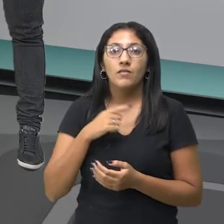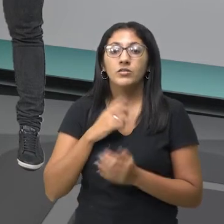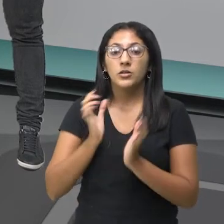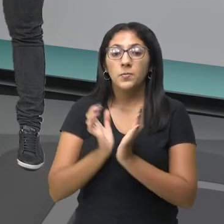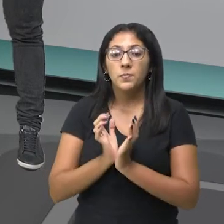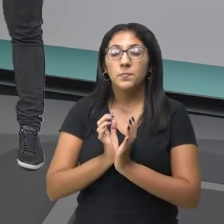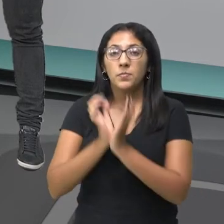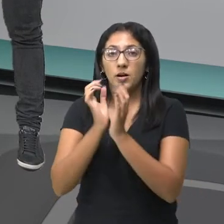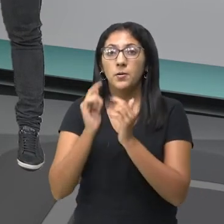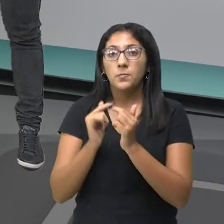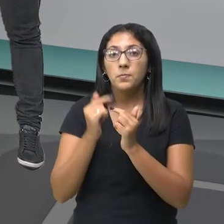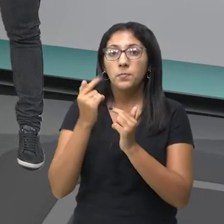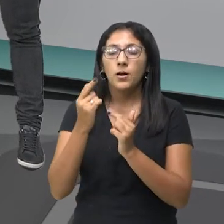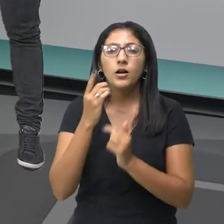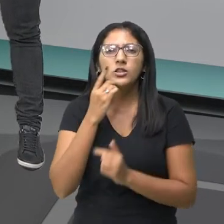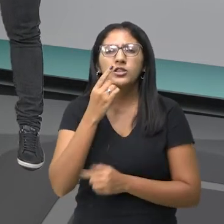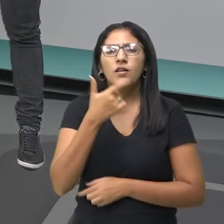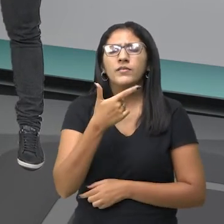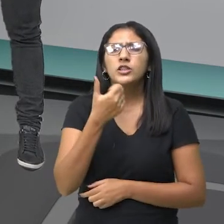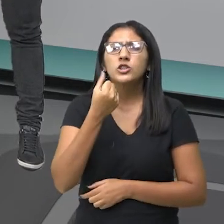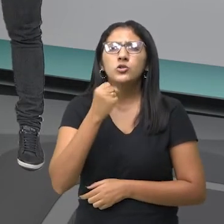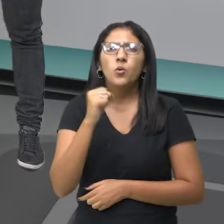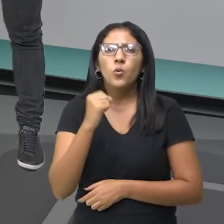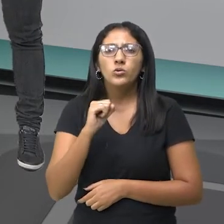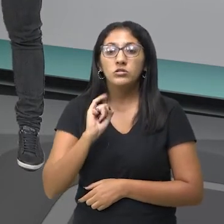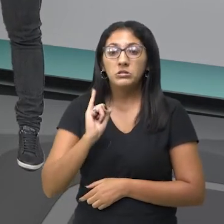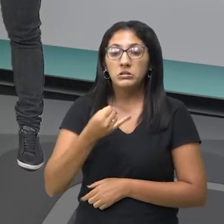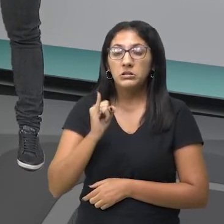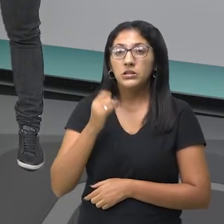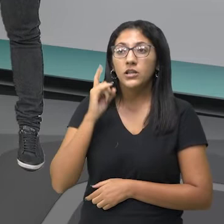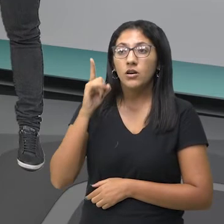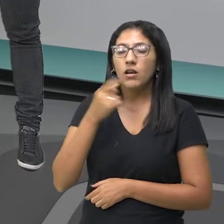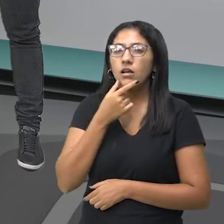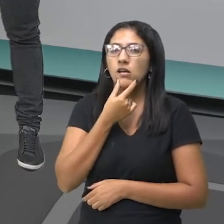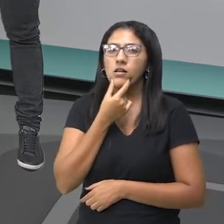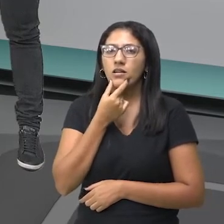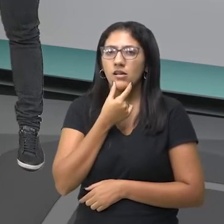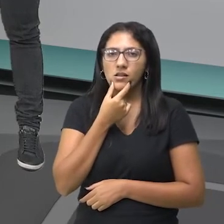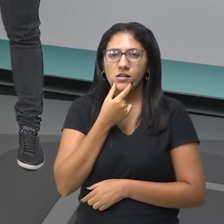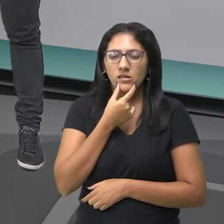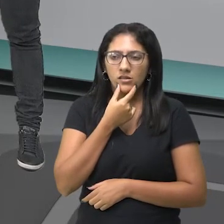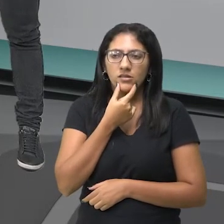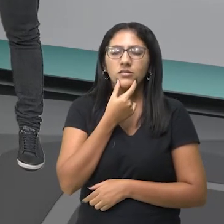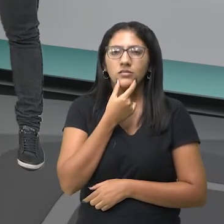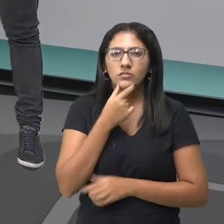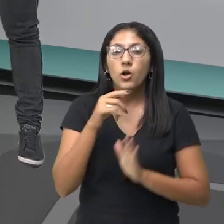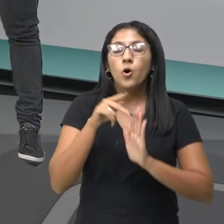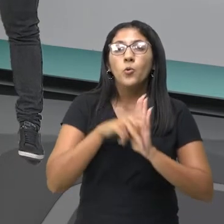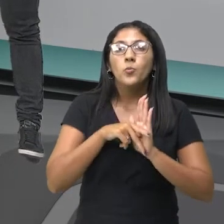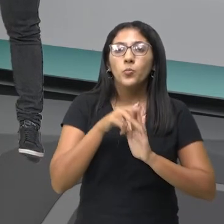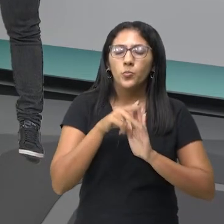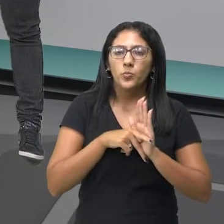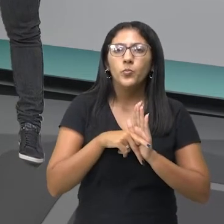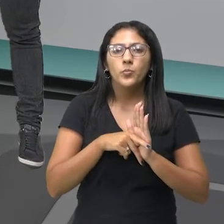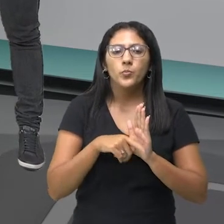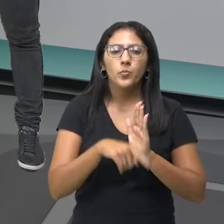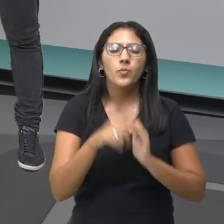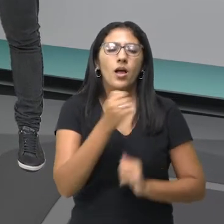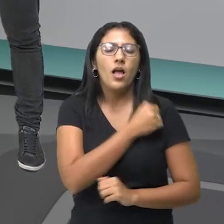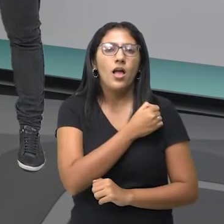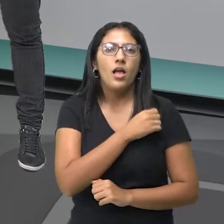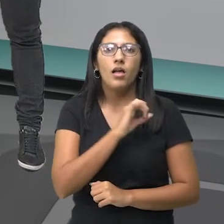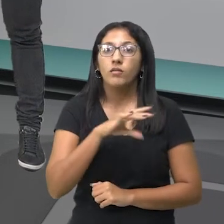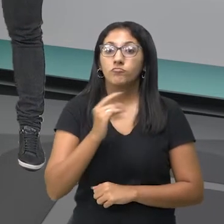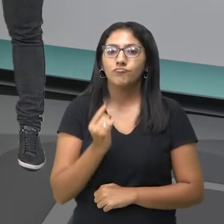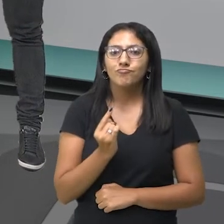dia 28 de janeiro, no Museu de Londres. Com o projeto Boia Byte, Kathleen tornou-se a